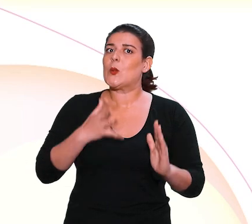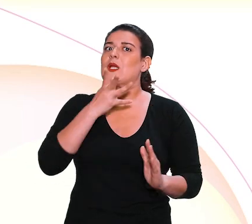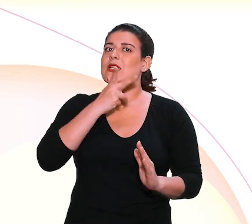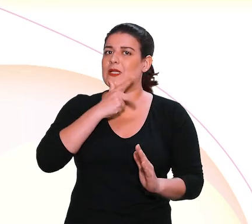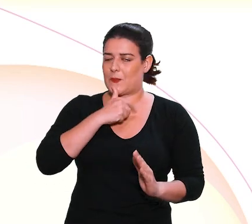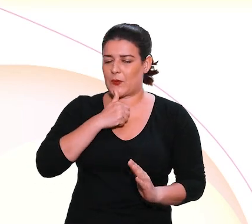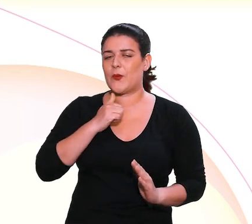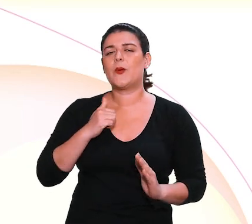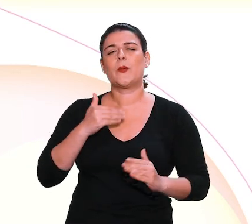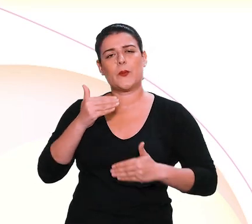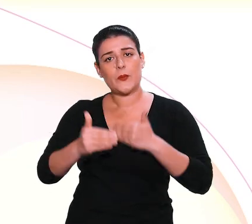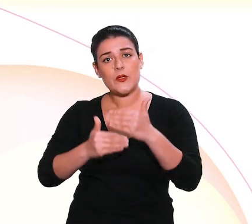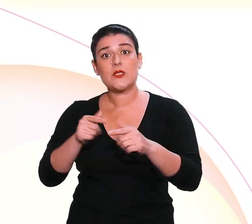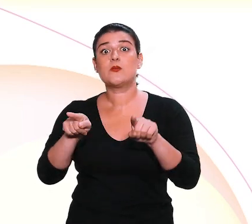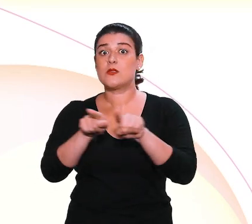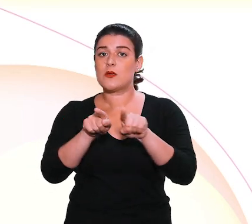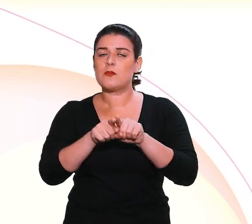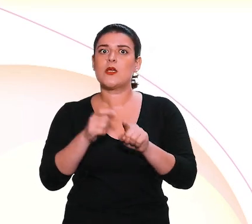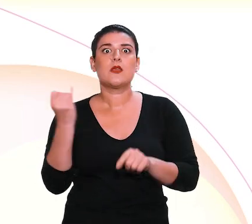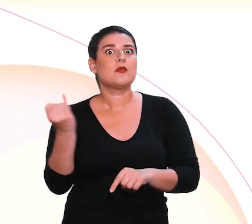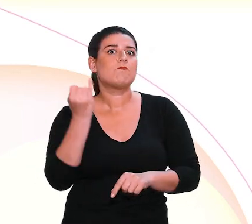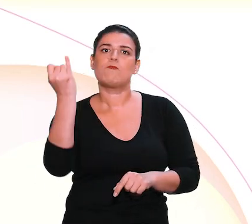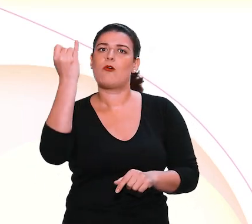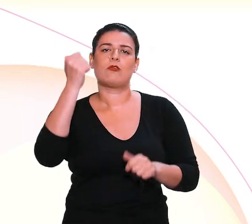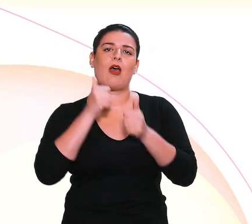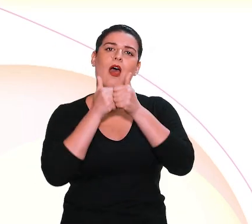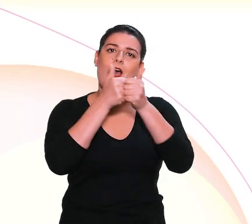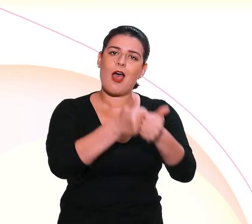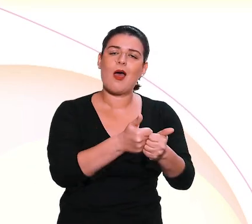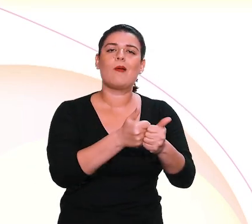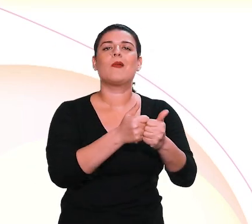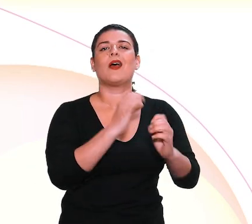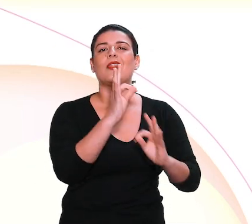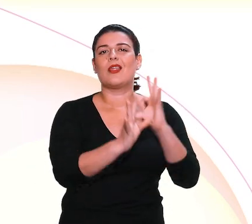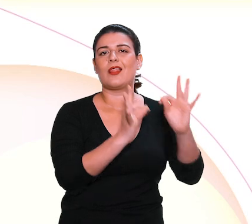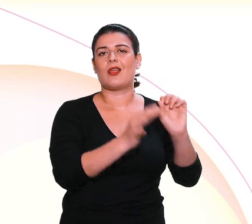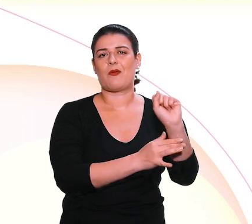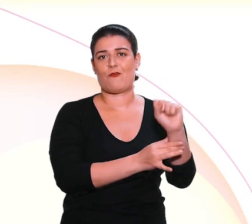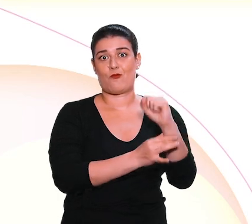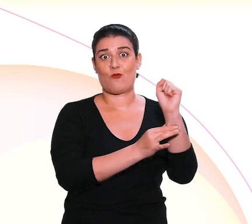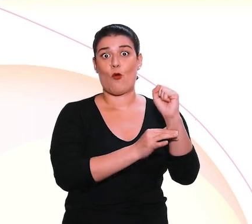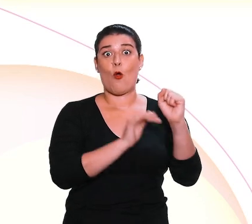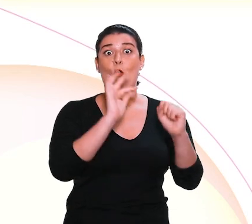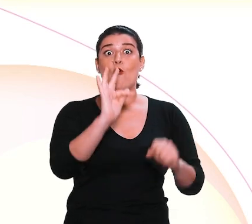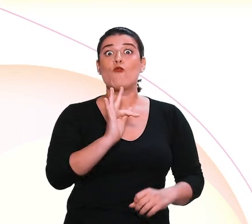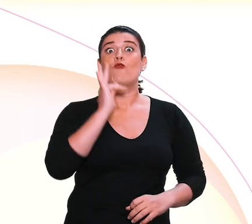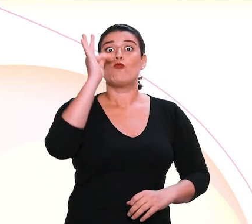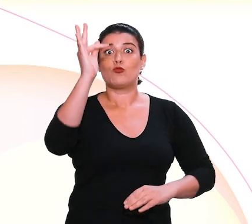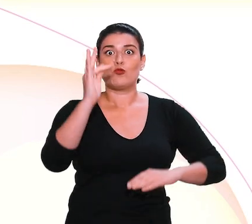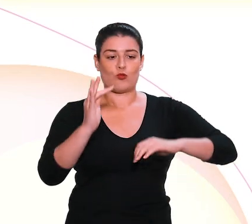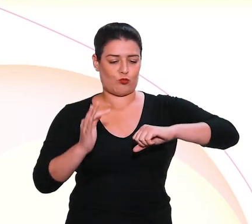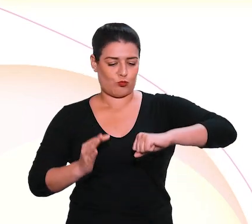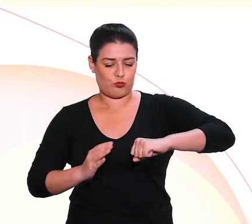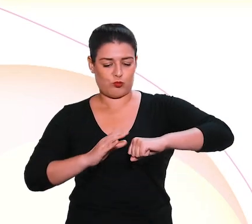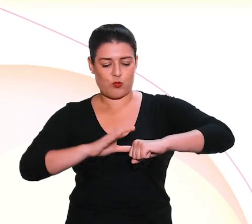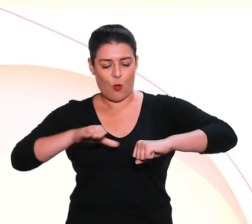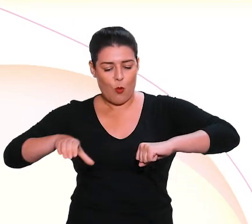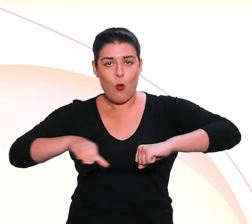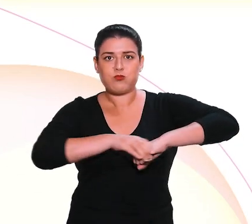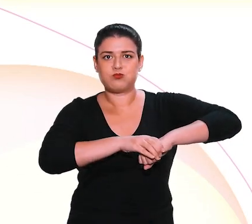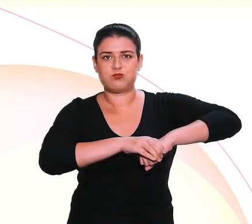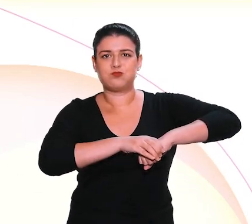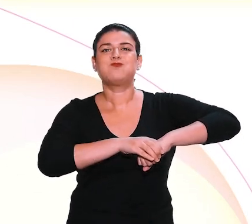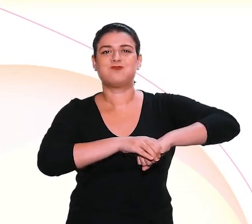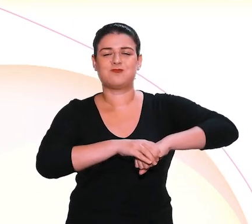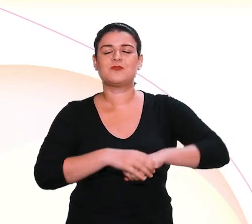demorada e o acompanhamento fisioterapêutico é essencial para garantir que esse paciente no futuro venha a protetizar. Beleza? Vamos